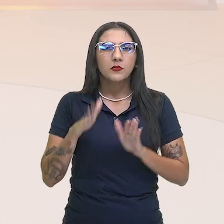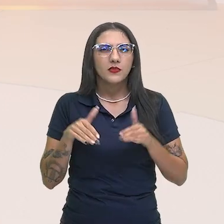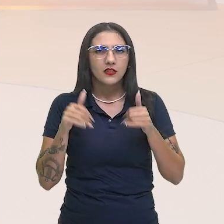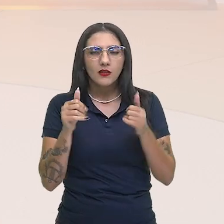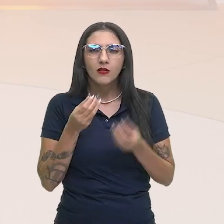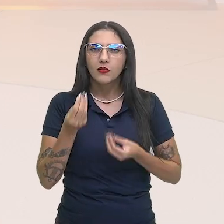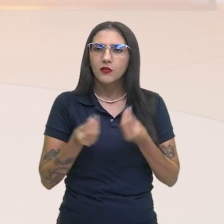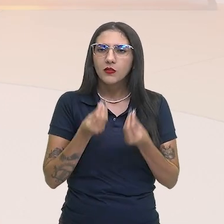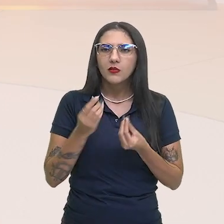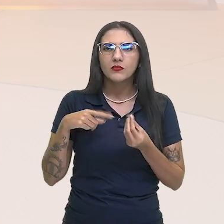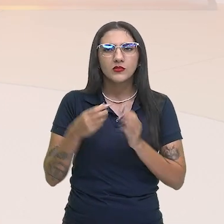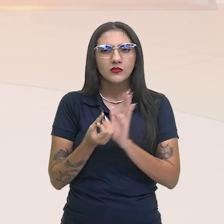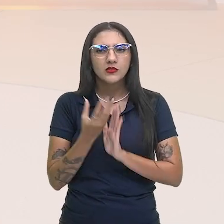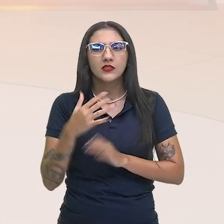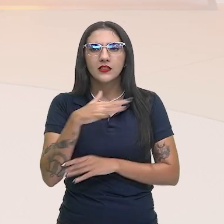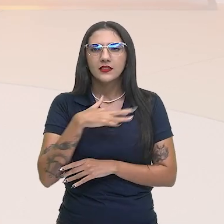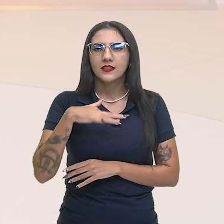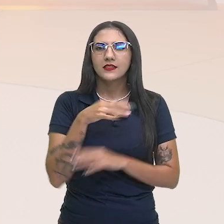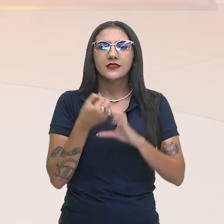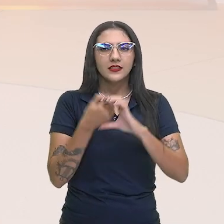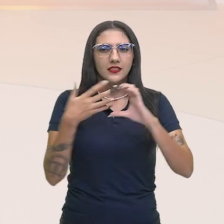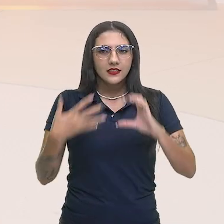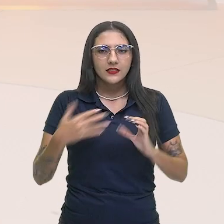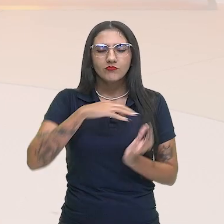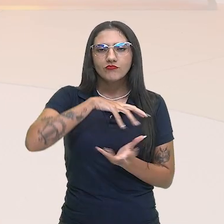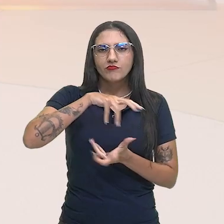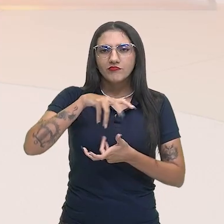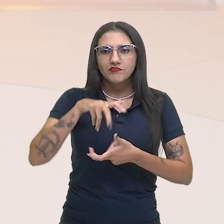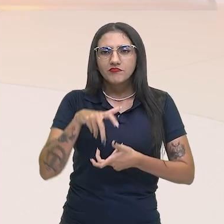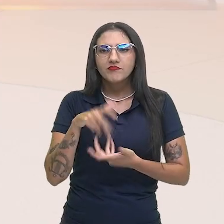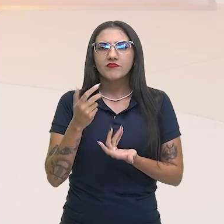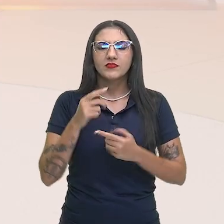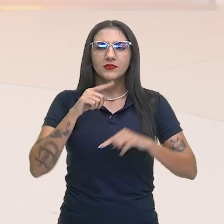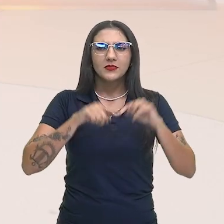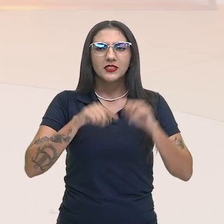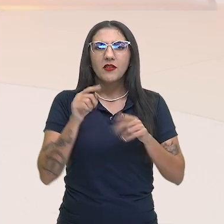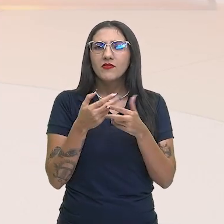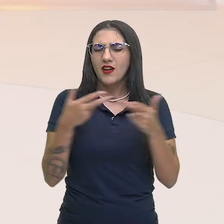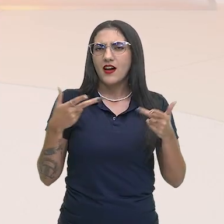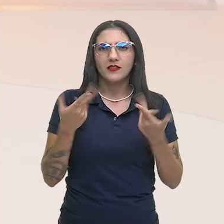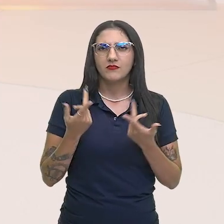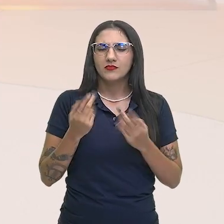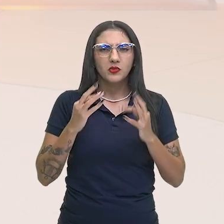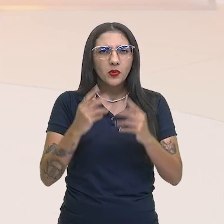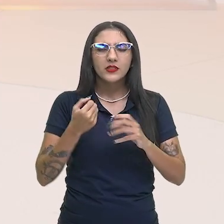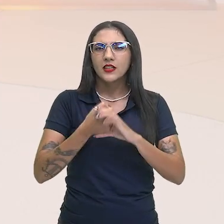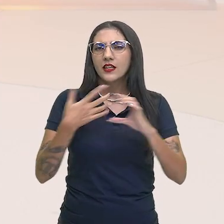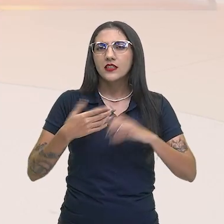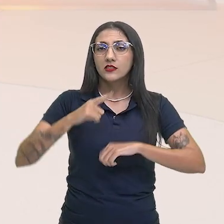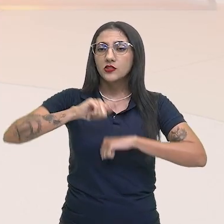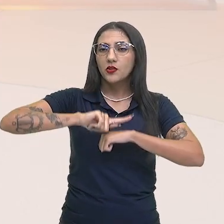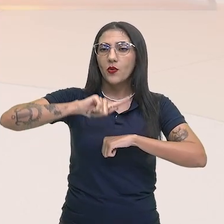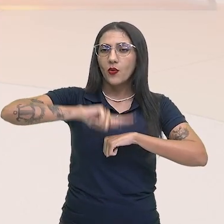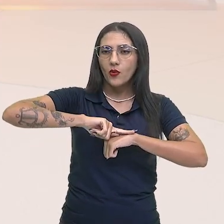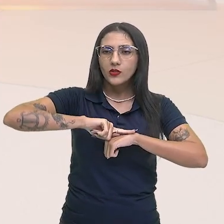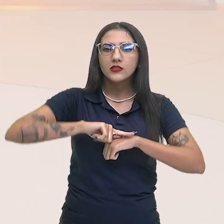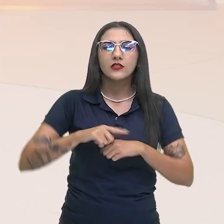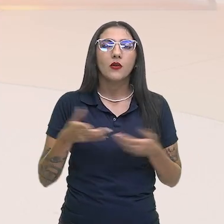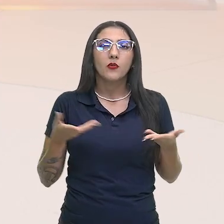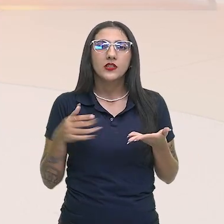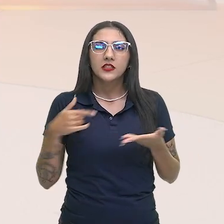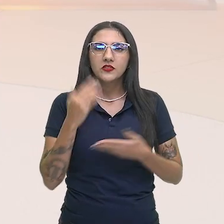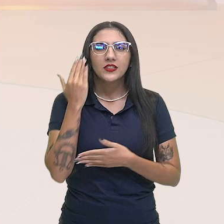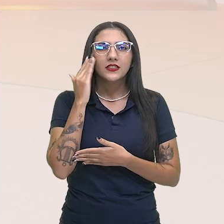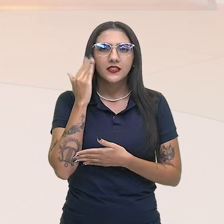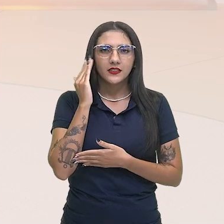formado aí a questão dos dobramentos modernos, das bacias sedimentares, a estrutura geológica do nosso planeta de maneira geral, a gente vai entender sobre